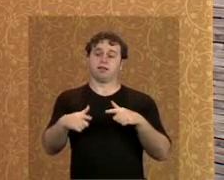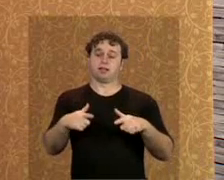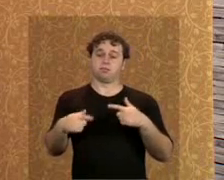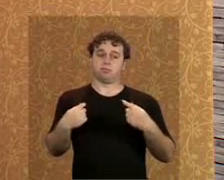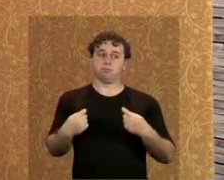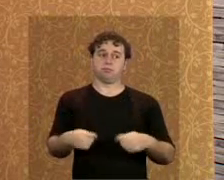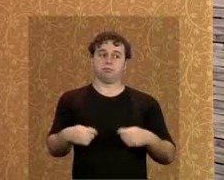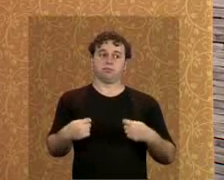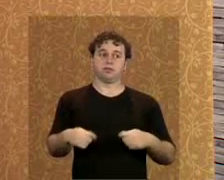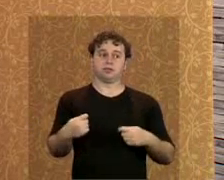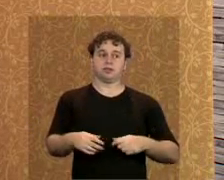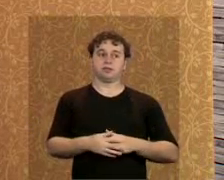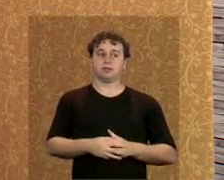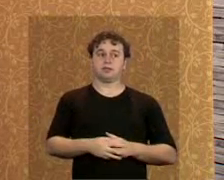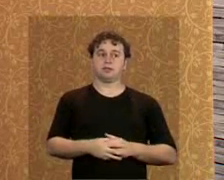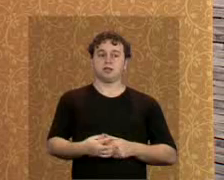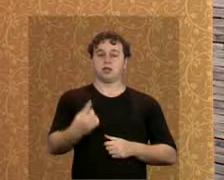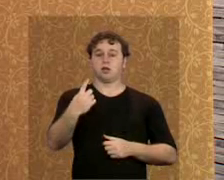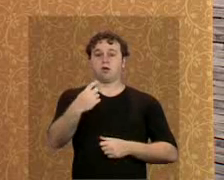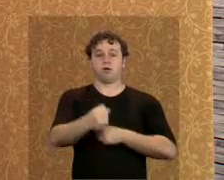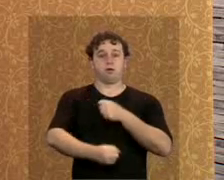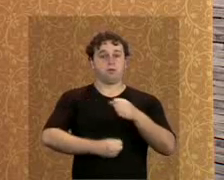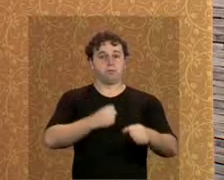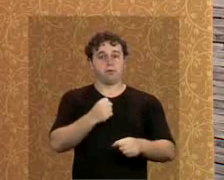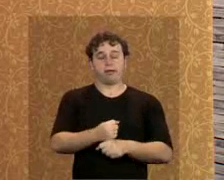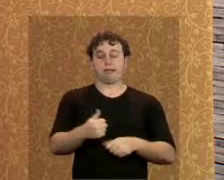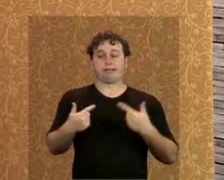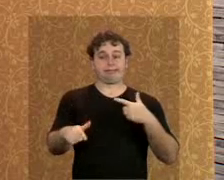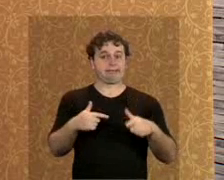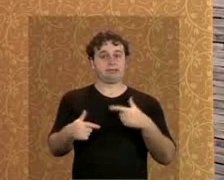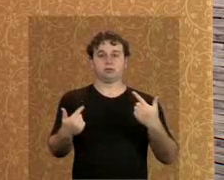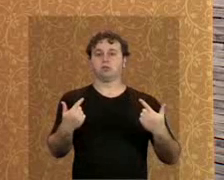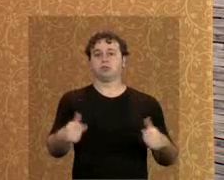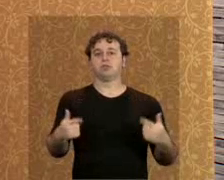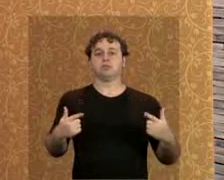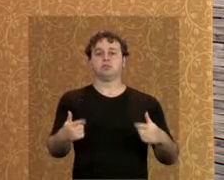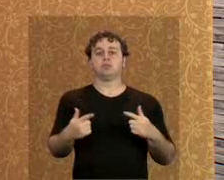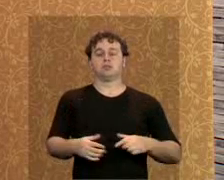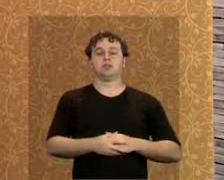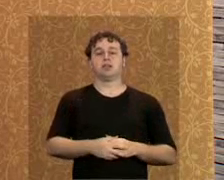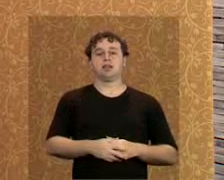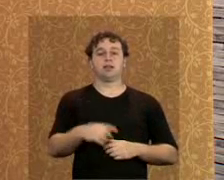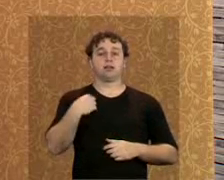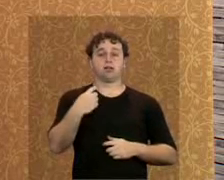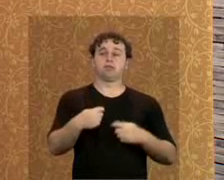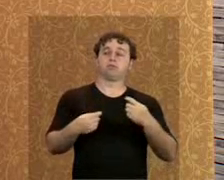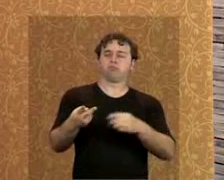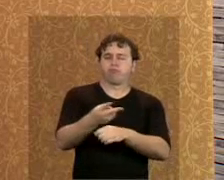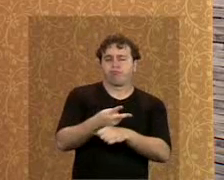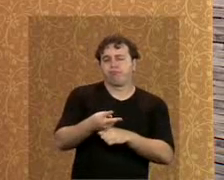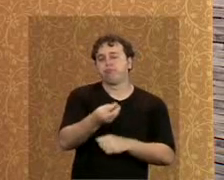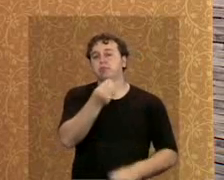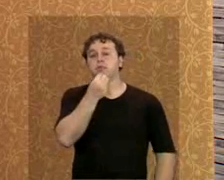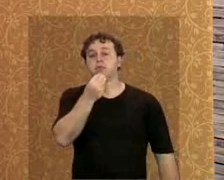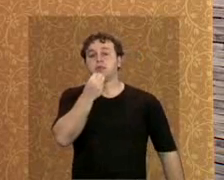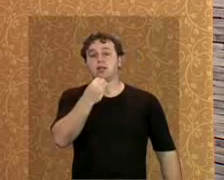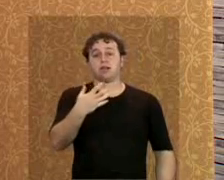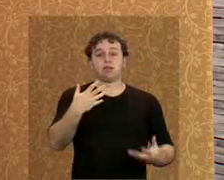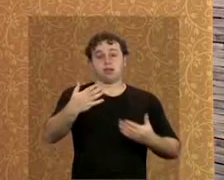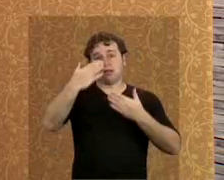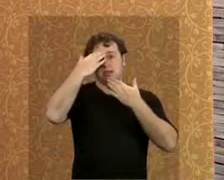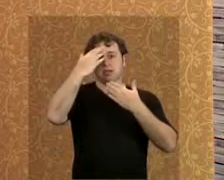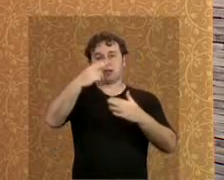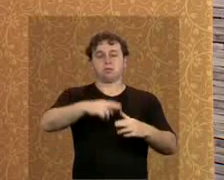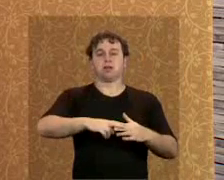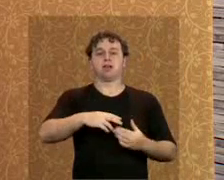um pouco mais de um ano, o mercado não está fácil, mas estamos buscando a oportunidade. Eu quero agradecer pela